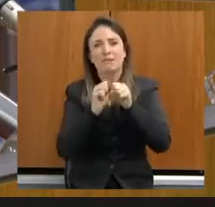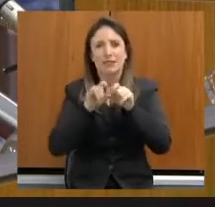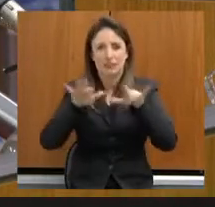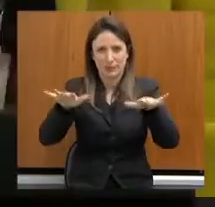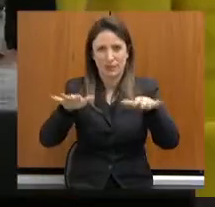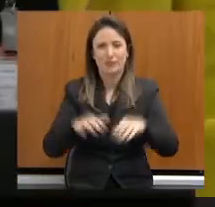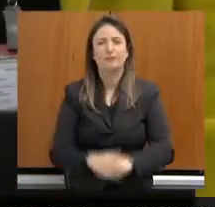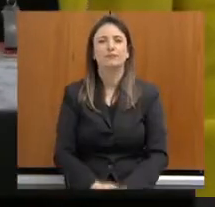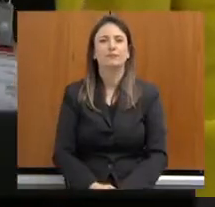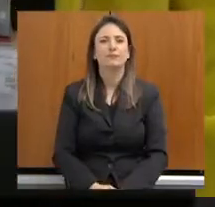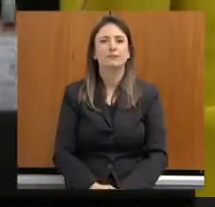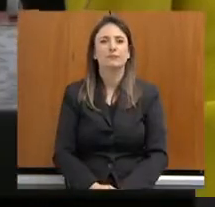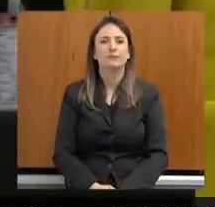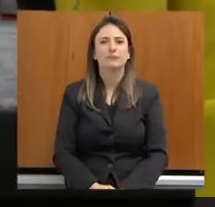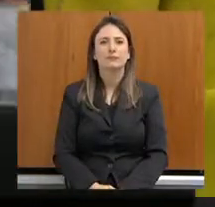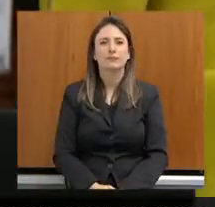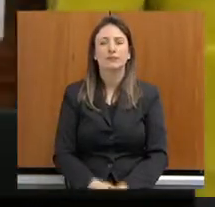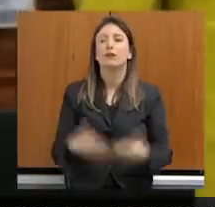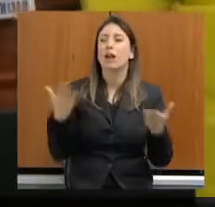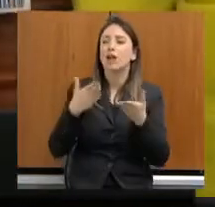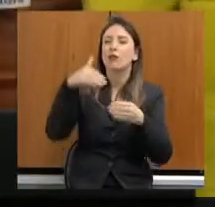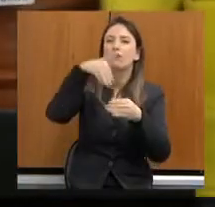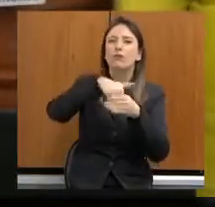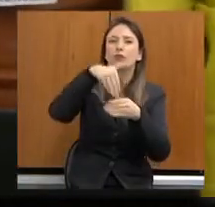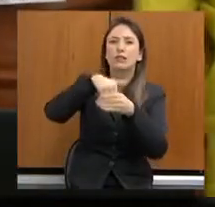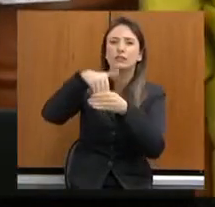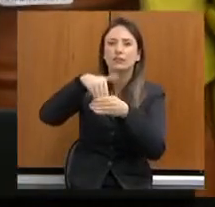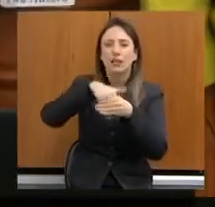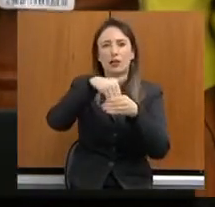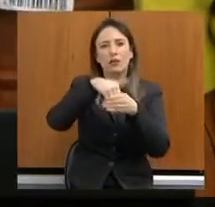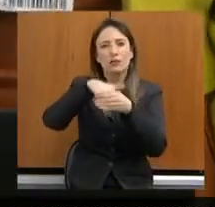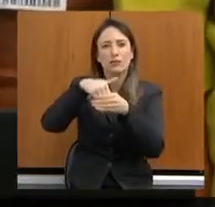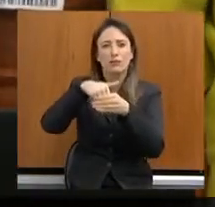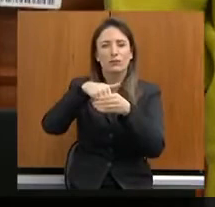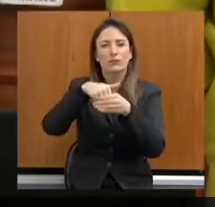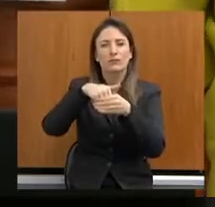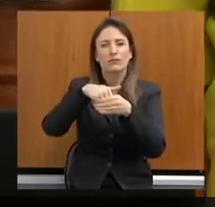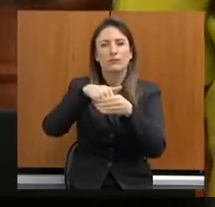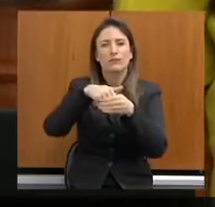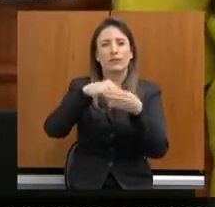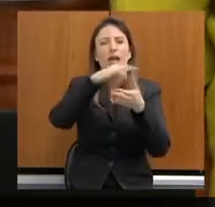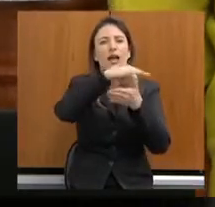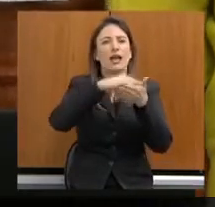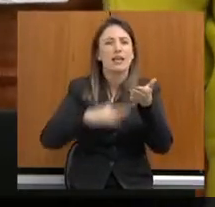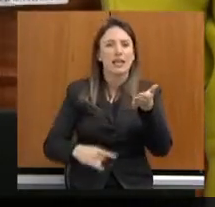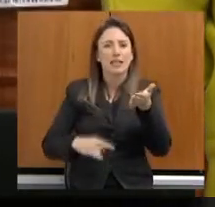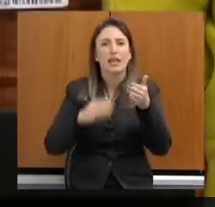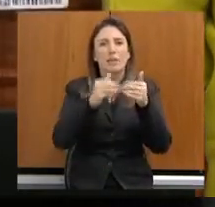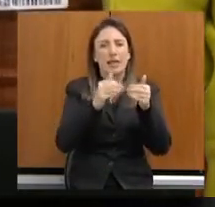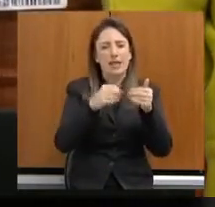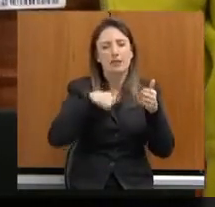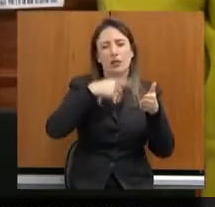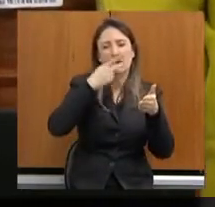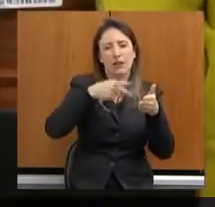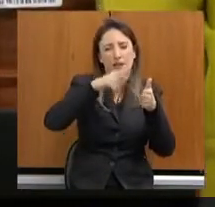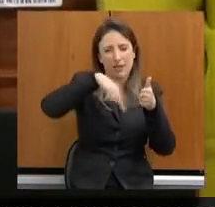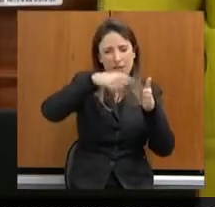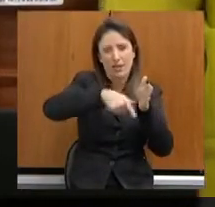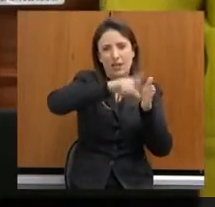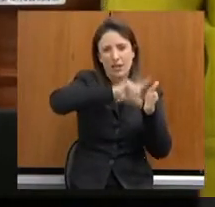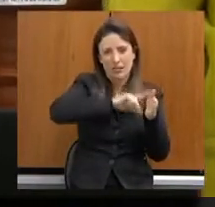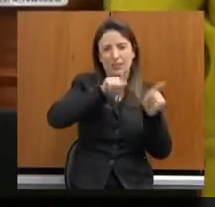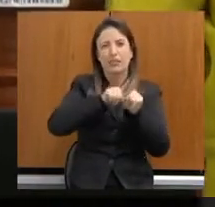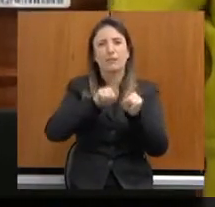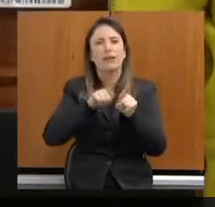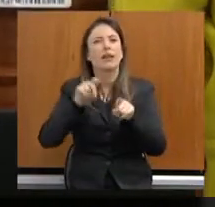coloca em votação os requerimentos lidos por mim e o requerimento ora apresentado pela